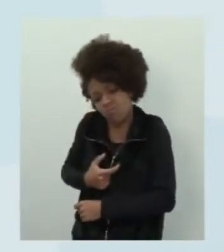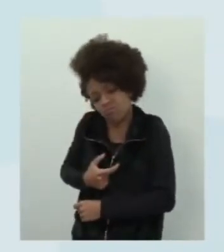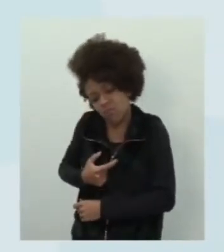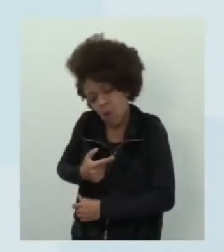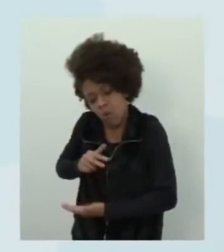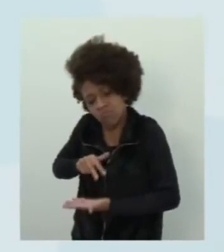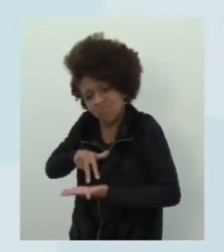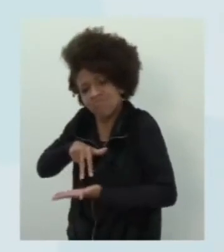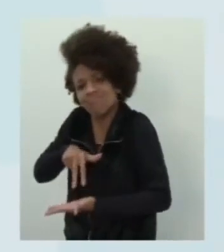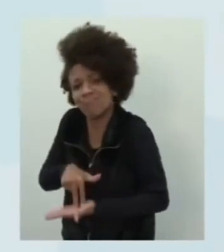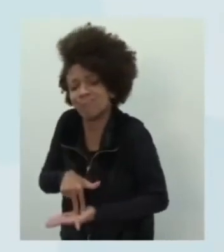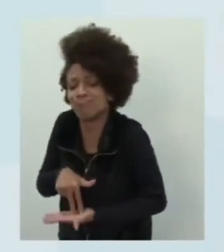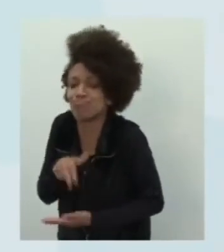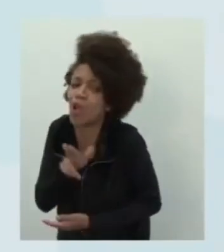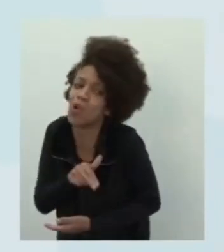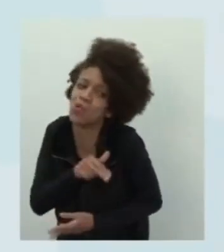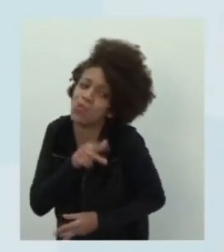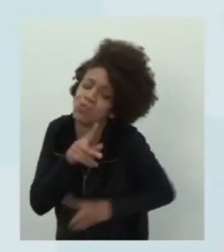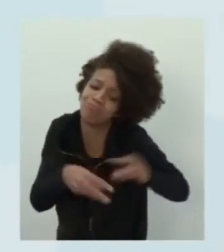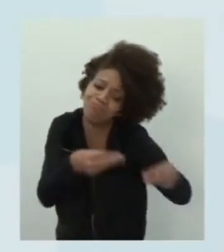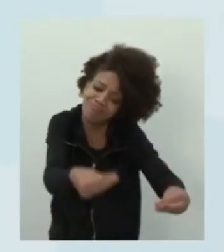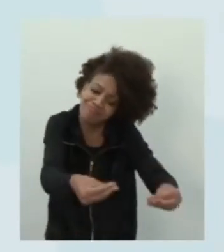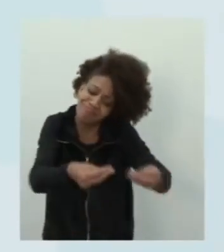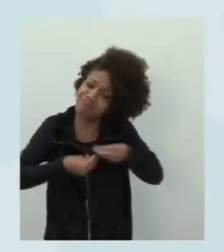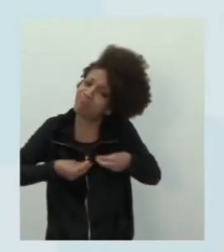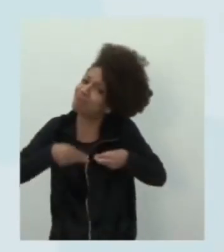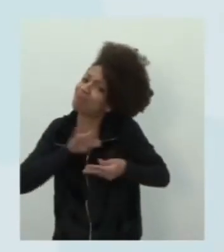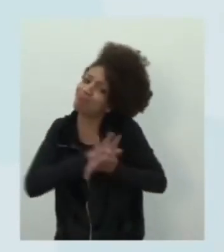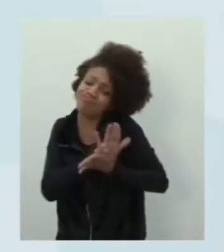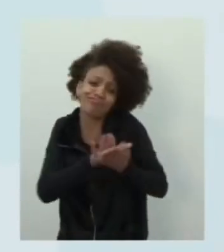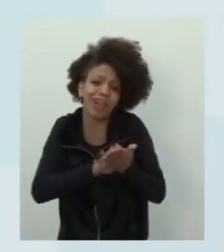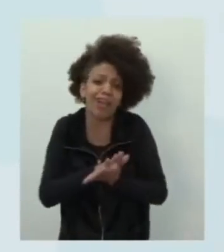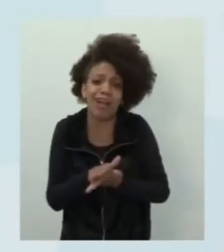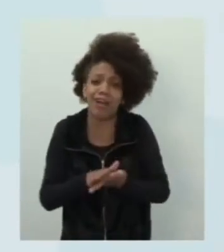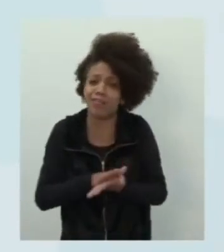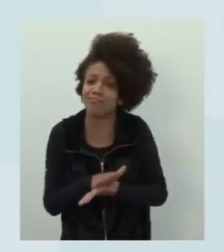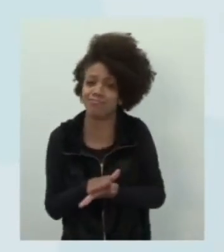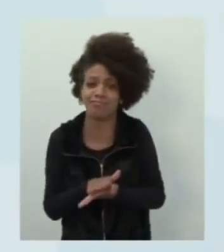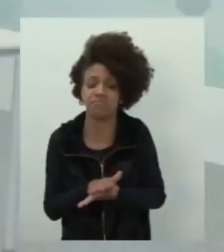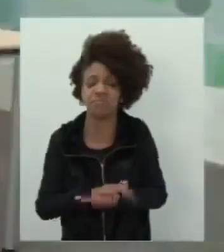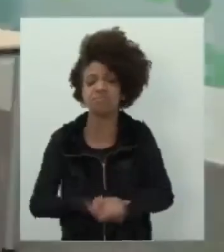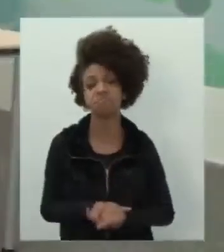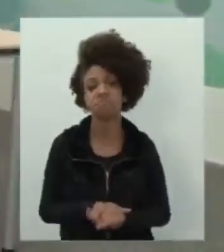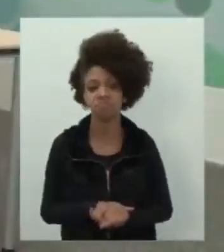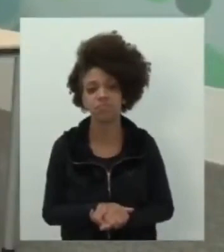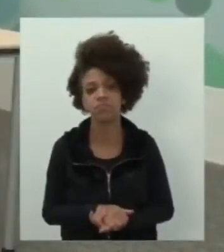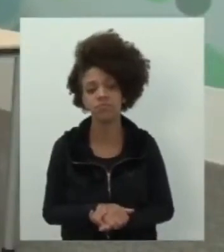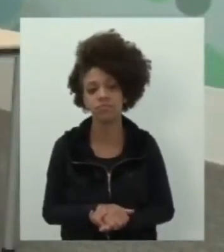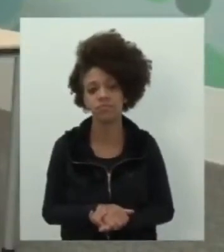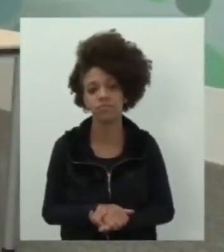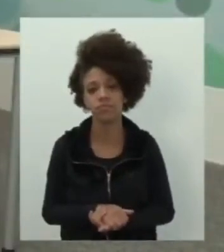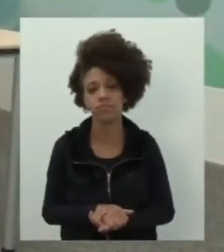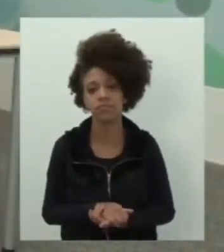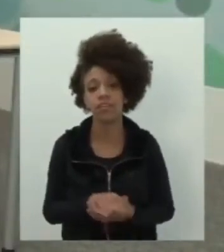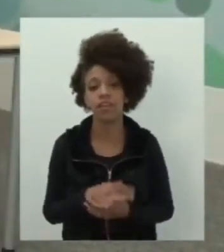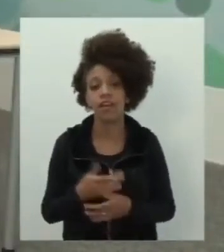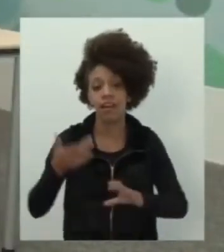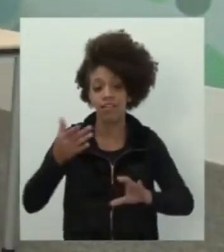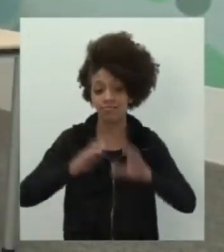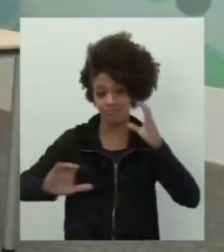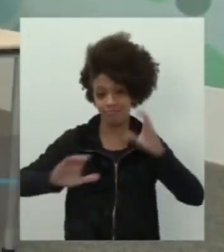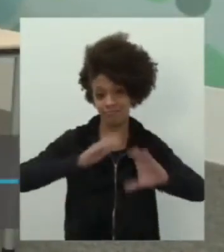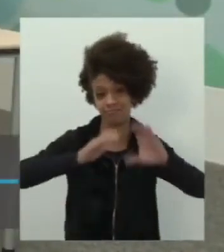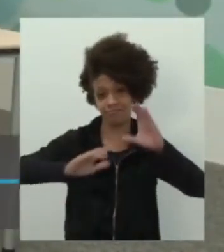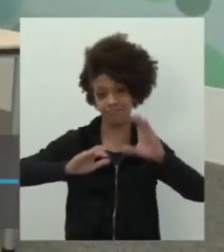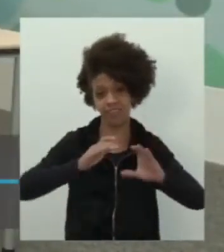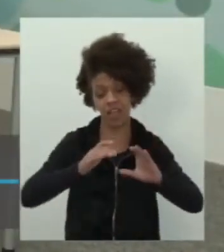presente, nunca de vós recebera algo, mesmo que ínfimo valor. Então, a gente percebe assim, que nessa cantiga, você tem a